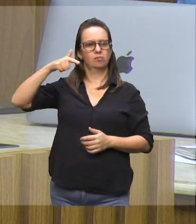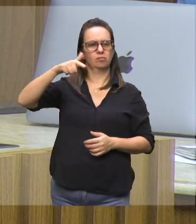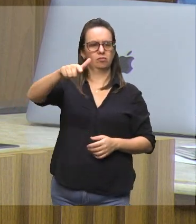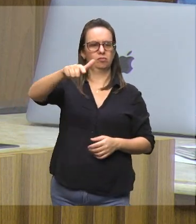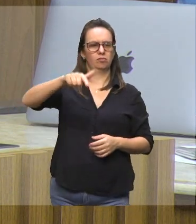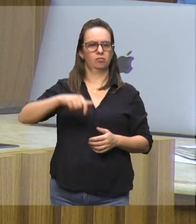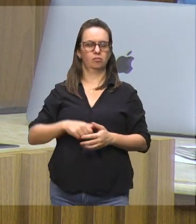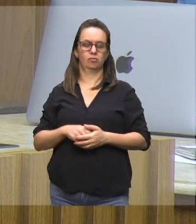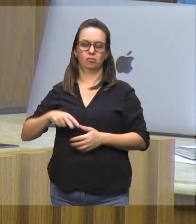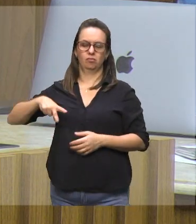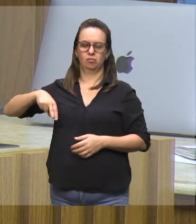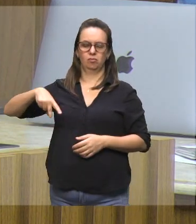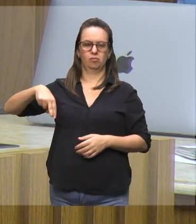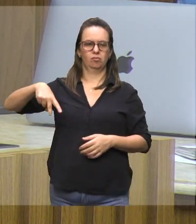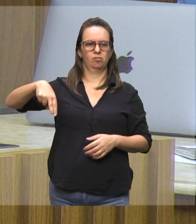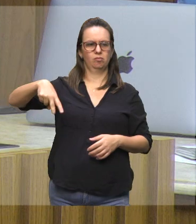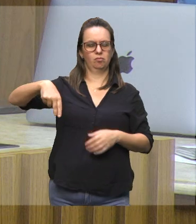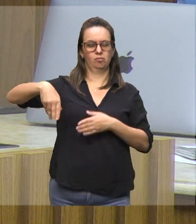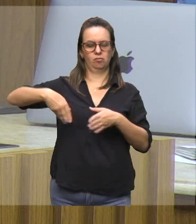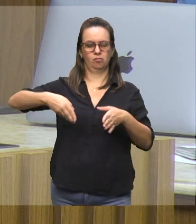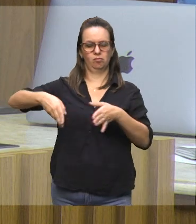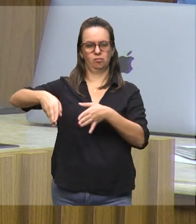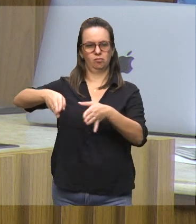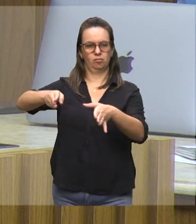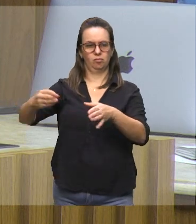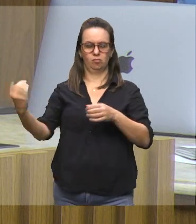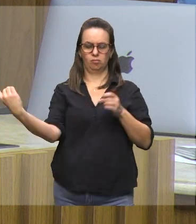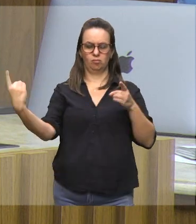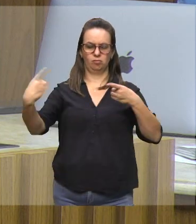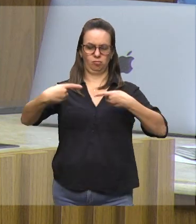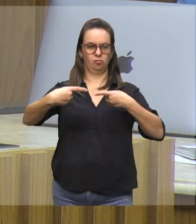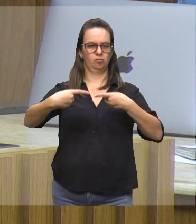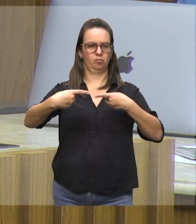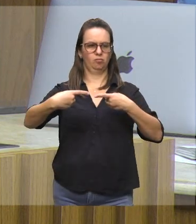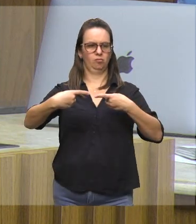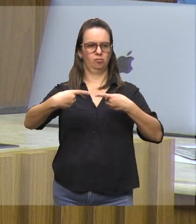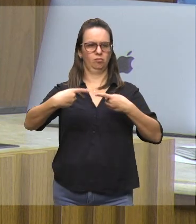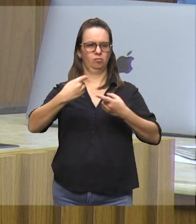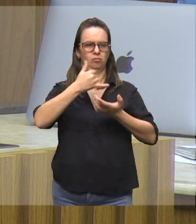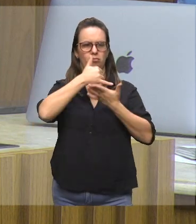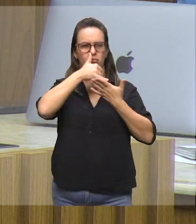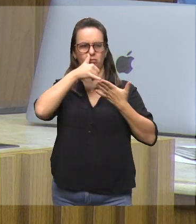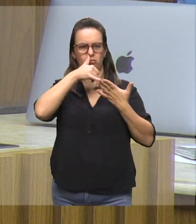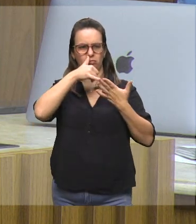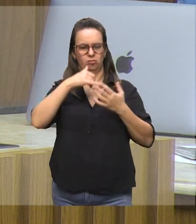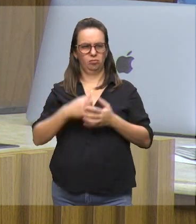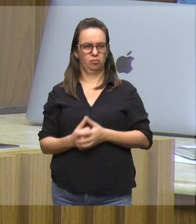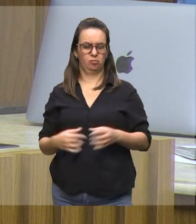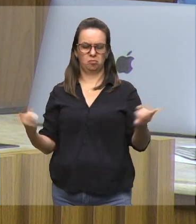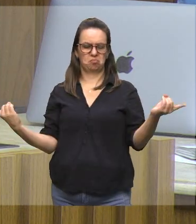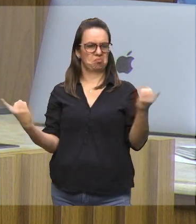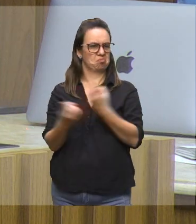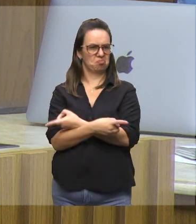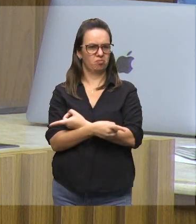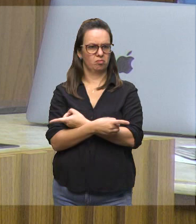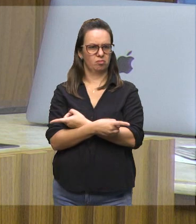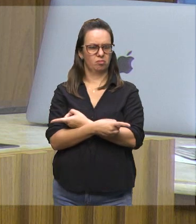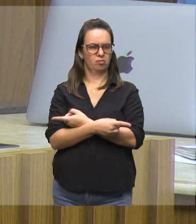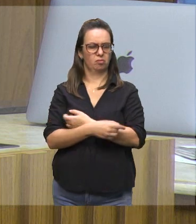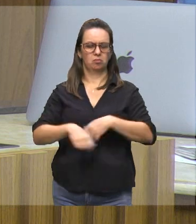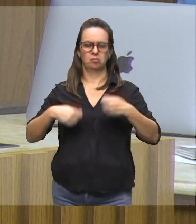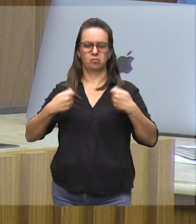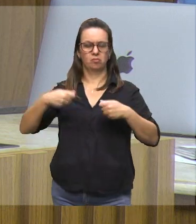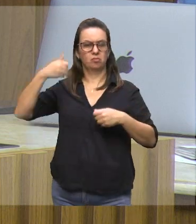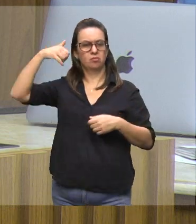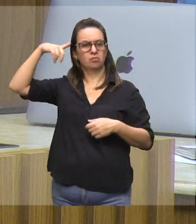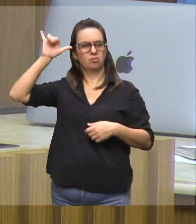nesse caminho de combate e prevenção. Prevenir é importante, mas o